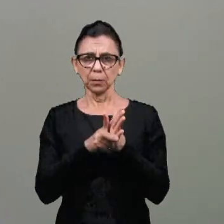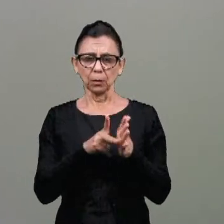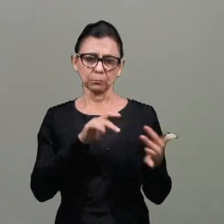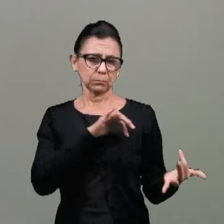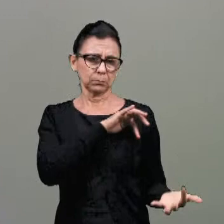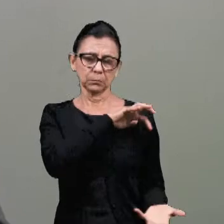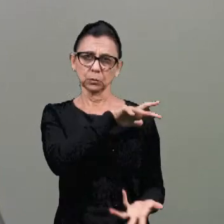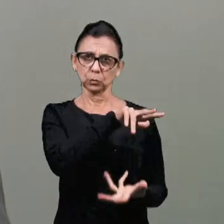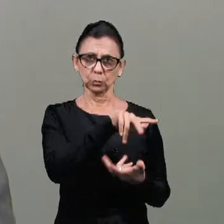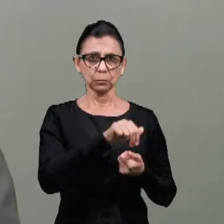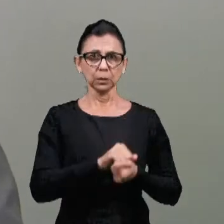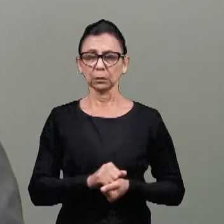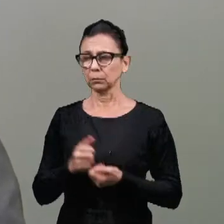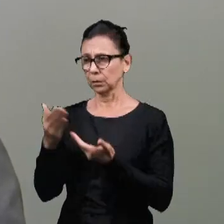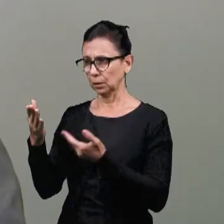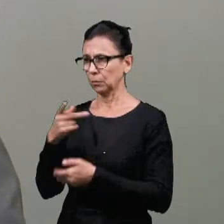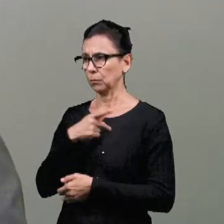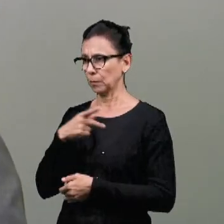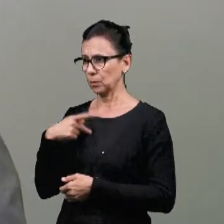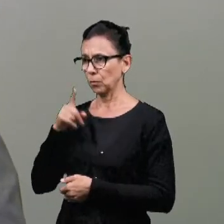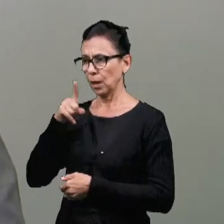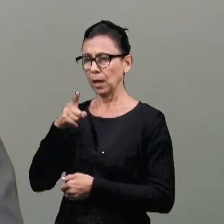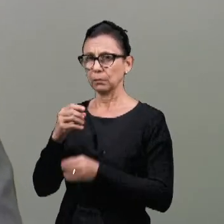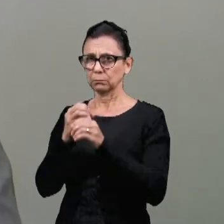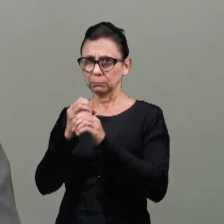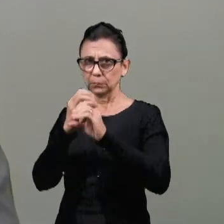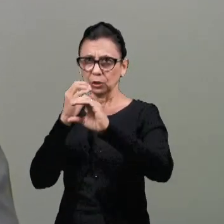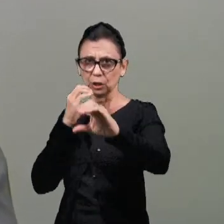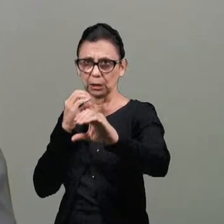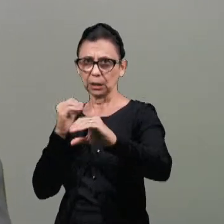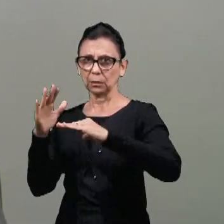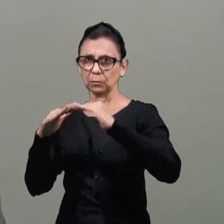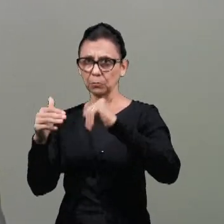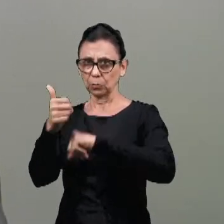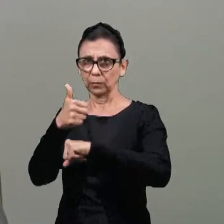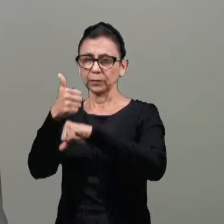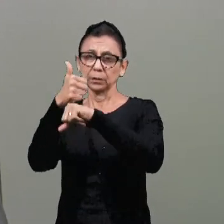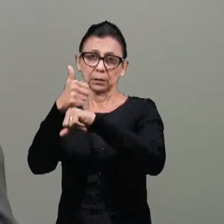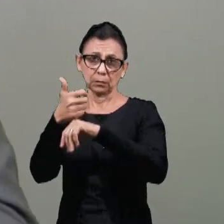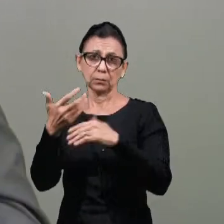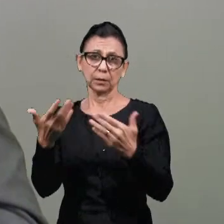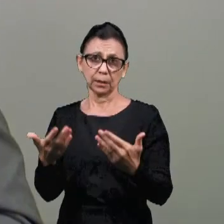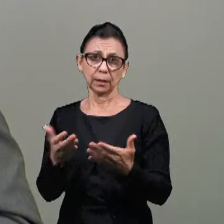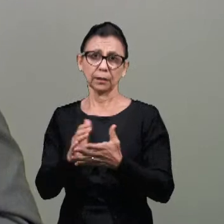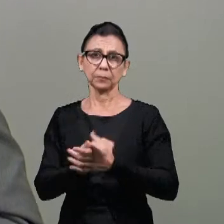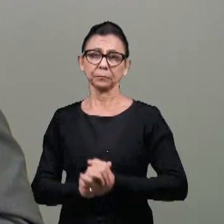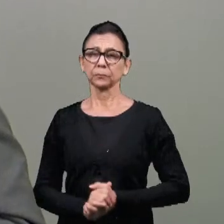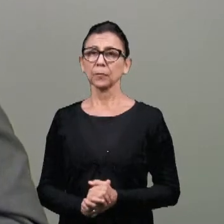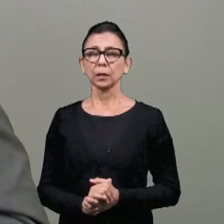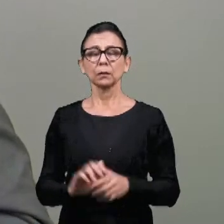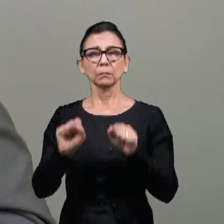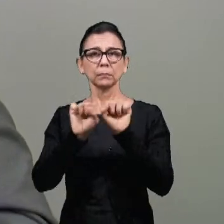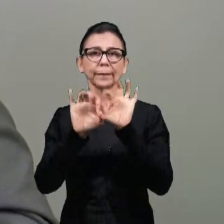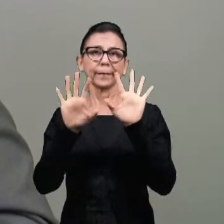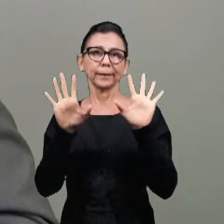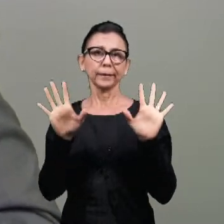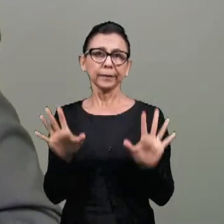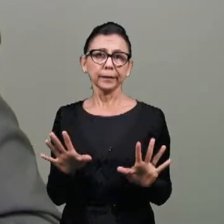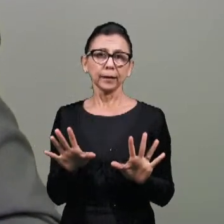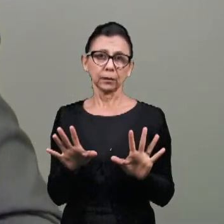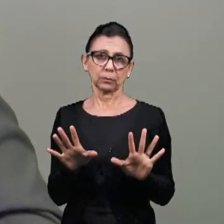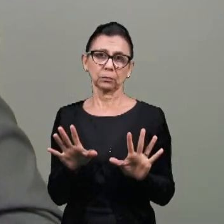da Mata é engenheiro, sua profissão é engenharia, e como engenheiro, é óbvio que todas as coisas